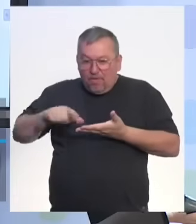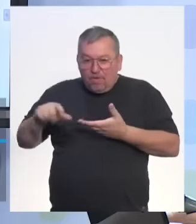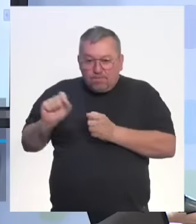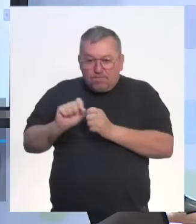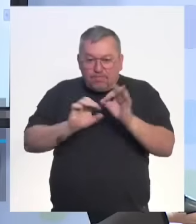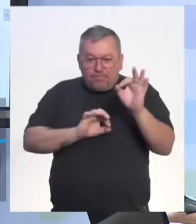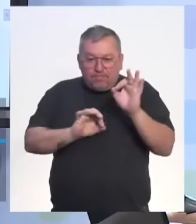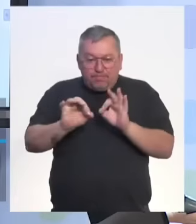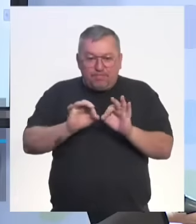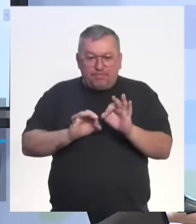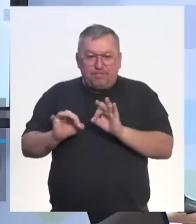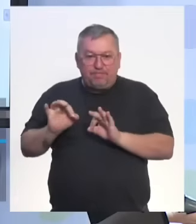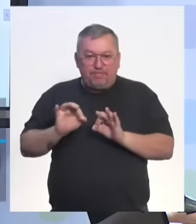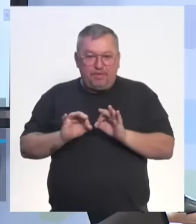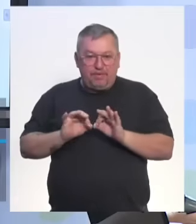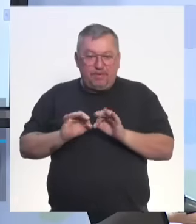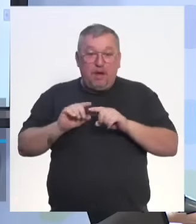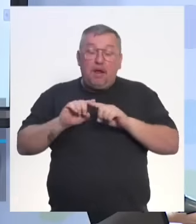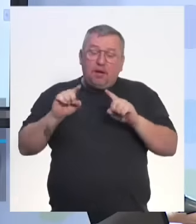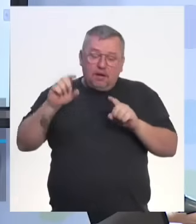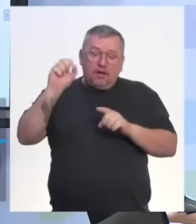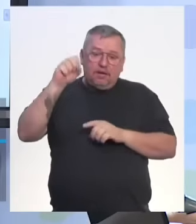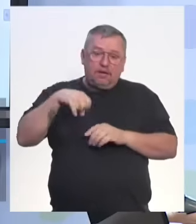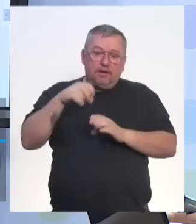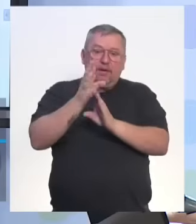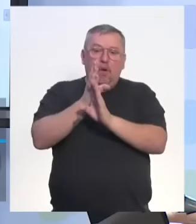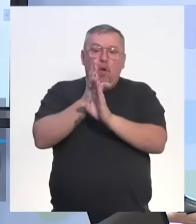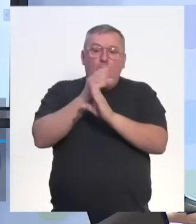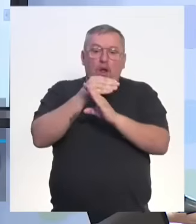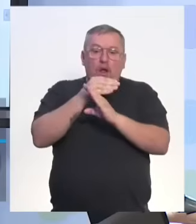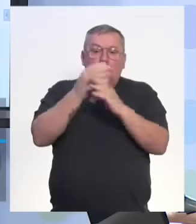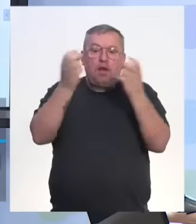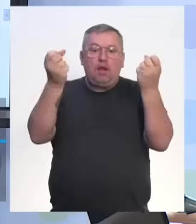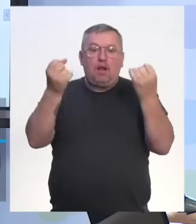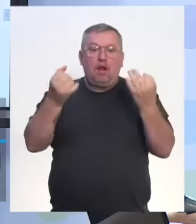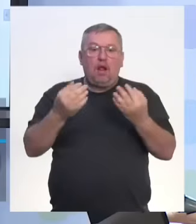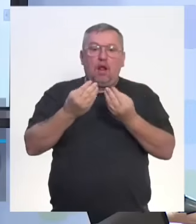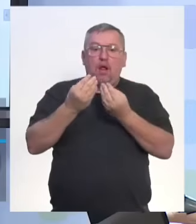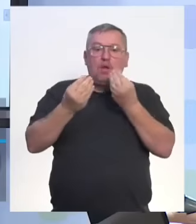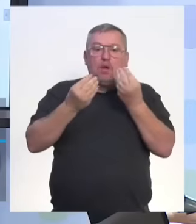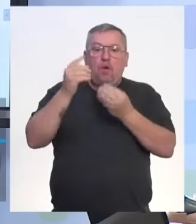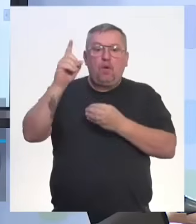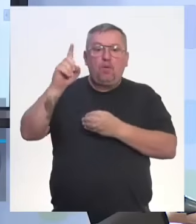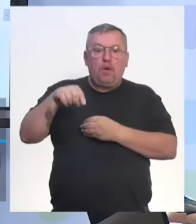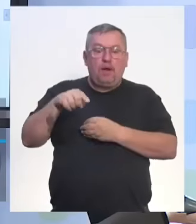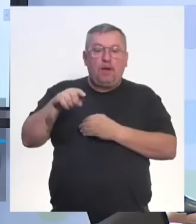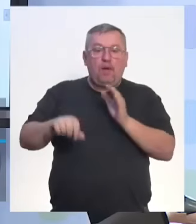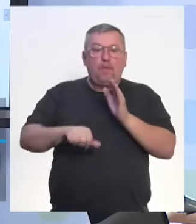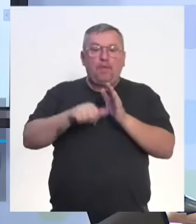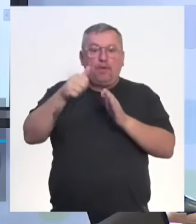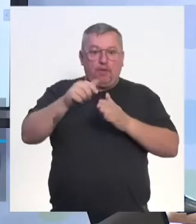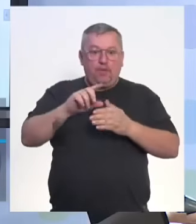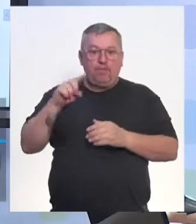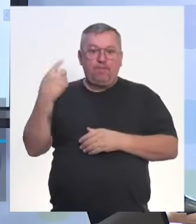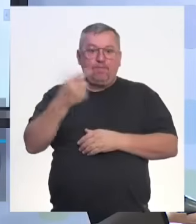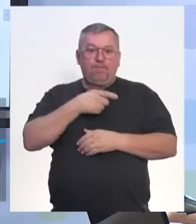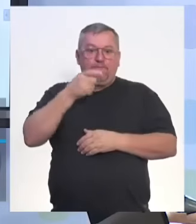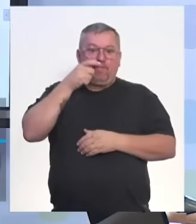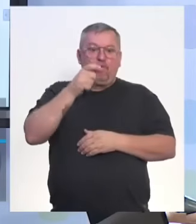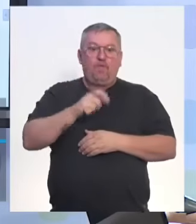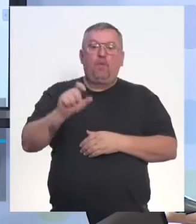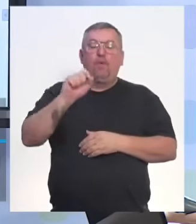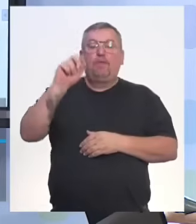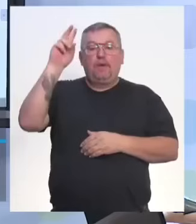dele. E, claro, esses poliedros têm algumas definições de como eles são. Primeira coisa, nós vamos falar, então,